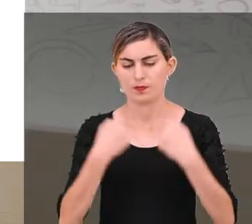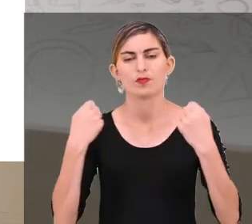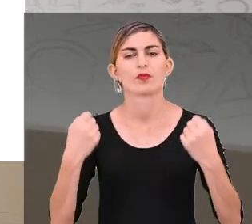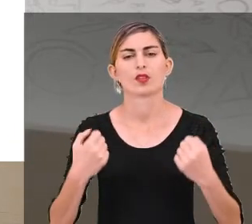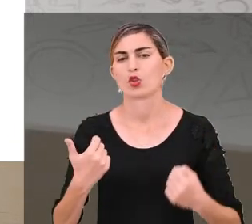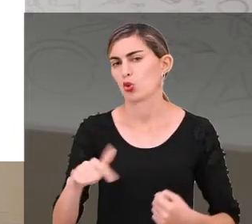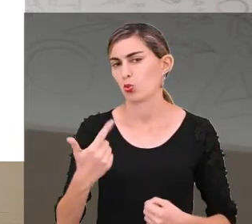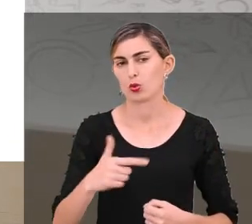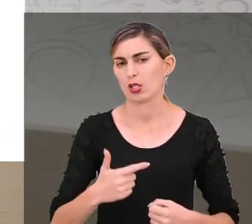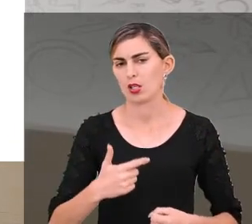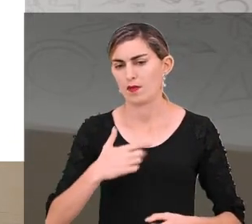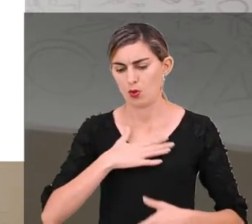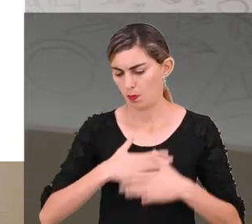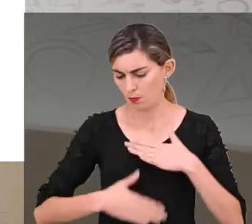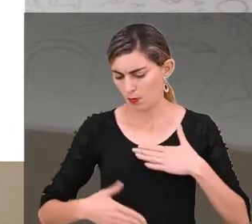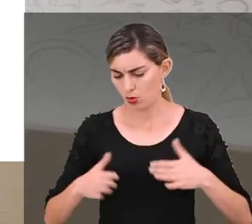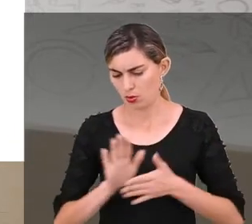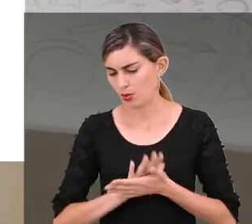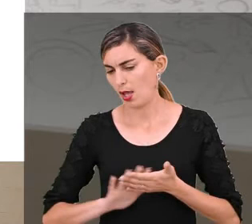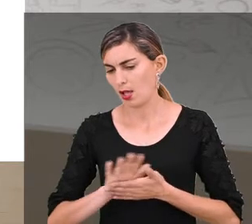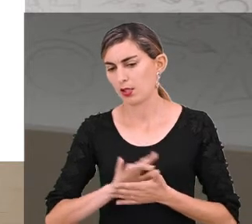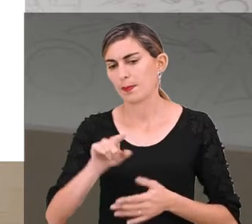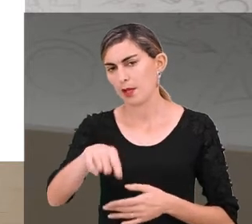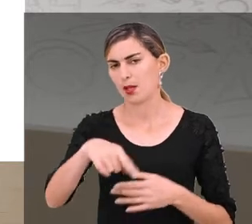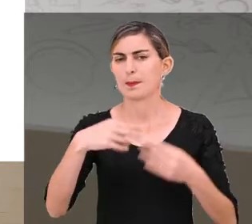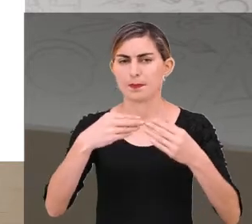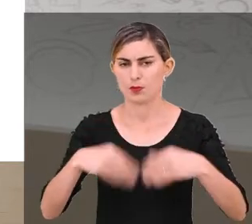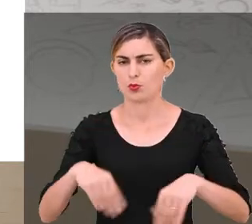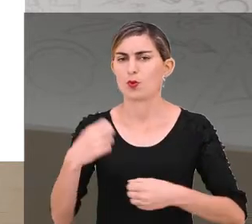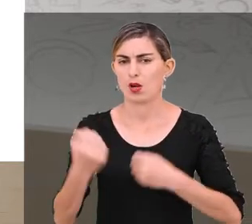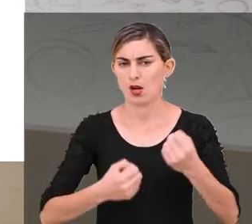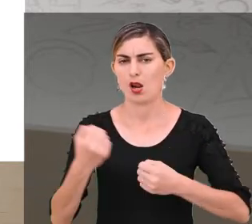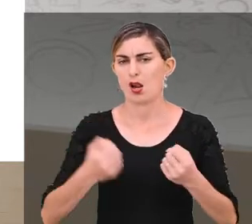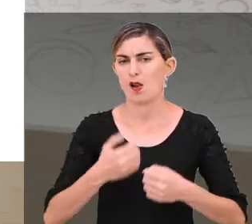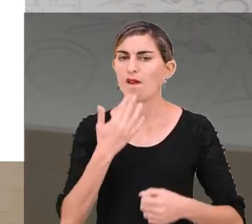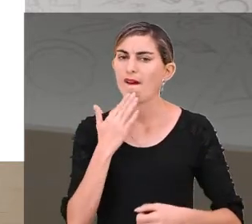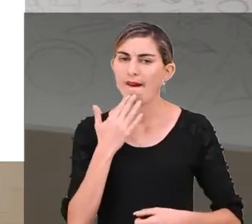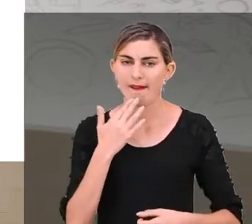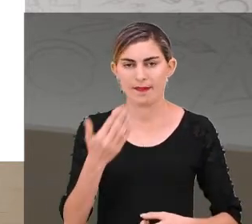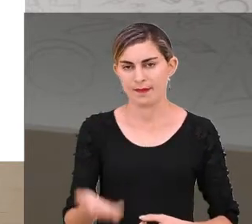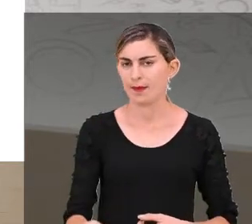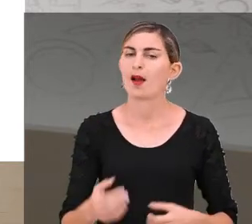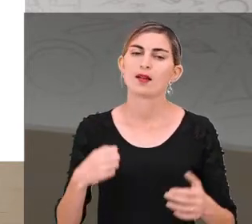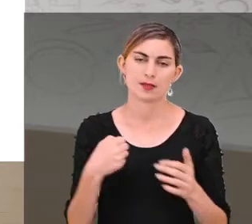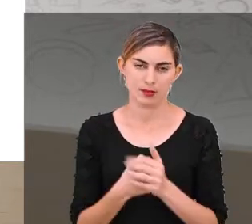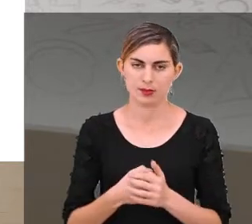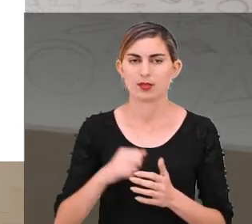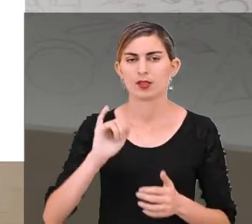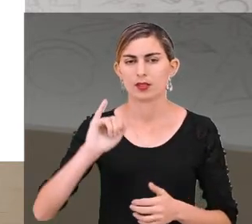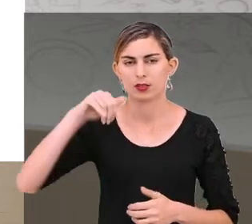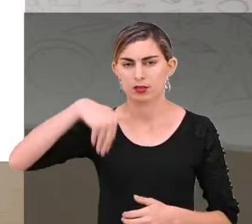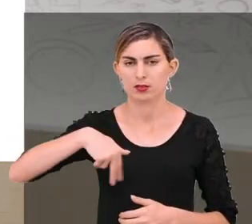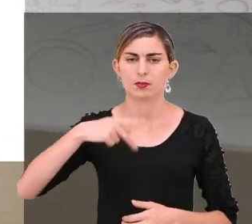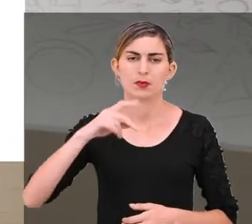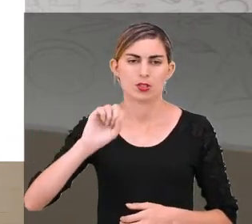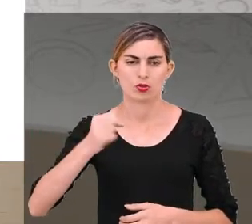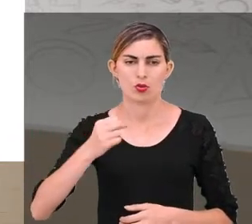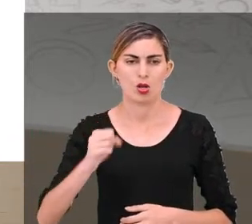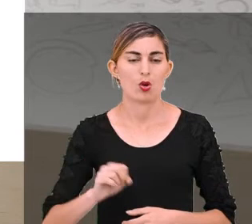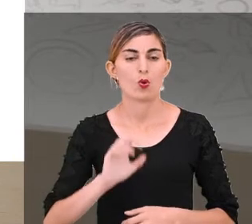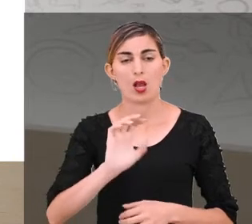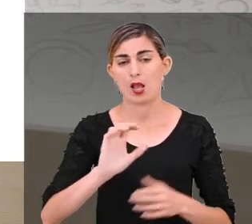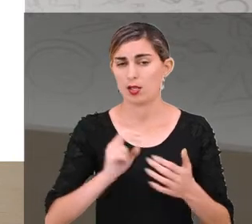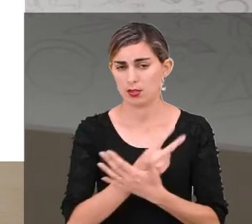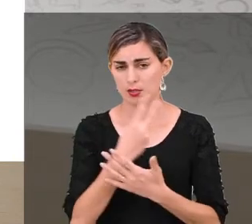colisão. Não teve acidentado, né, teve só um dano ao patrimônio. Isso seria um acidente impessoal. Já